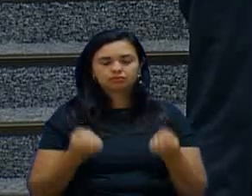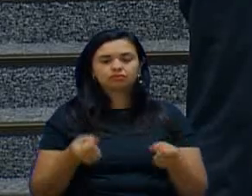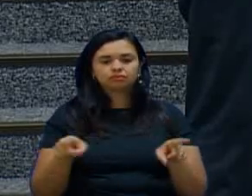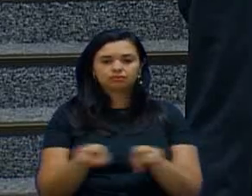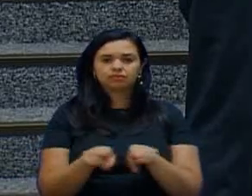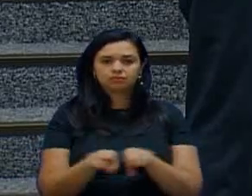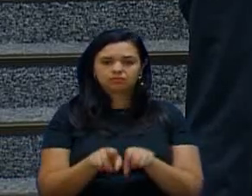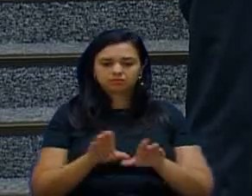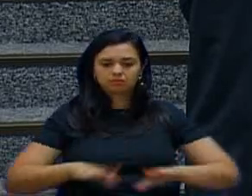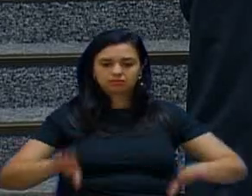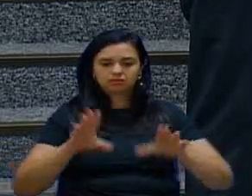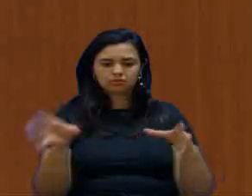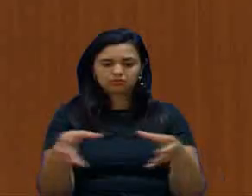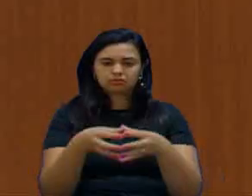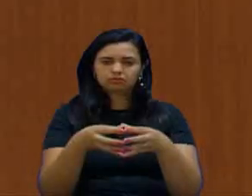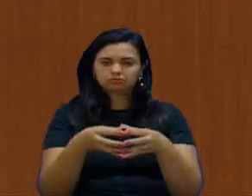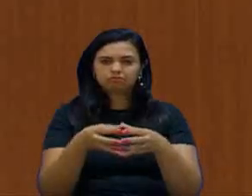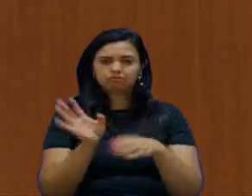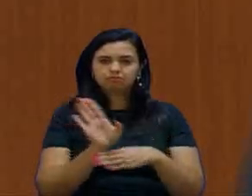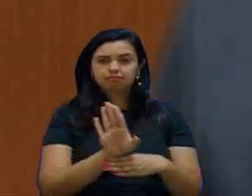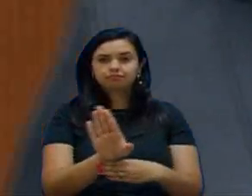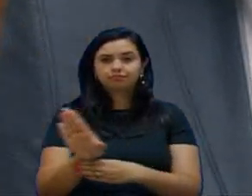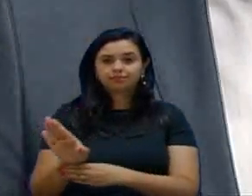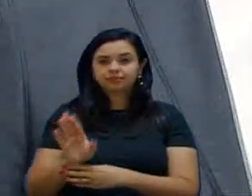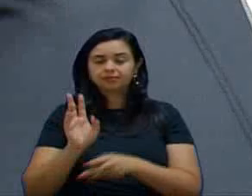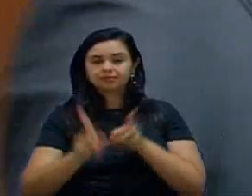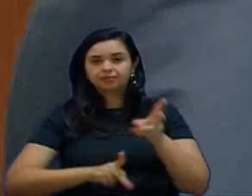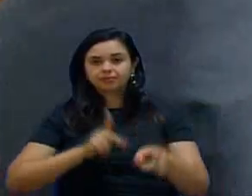que trabalha a favor da população. Parabéns, Rômulo.